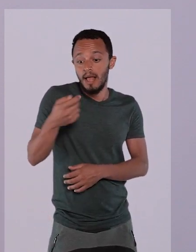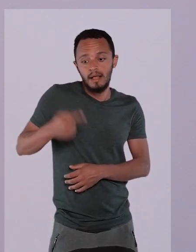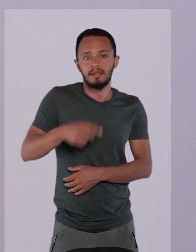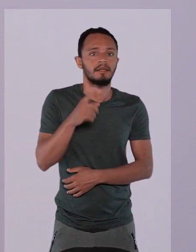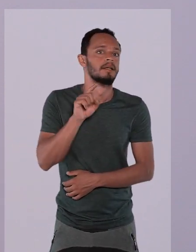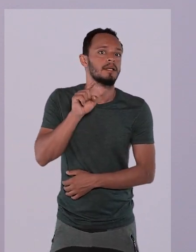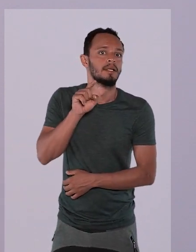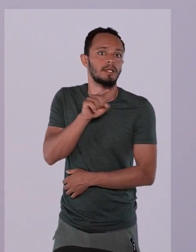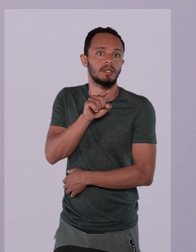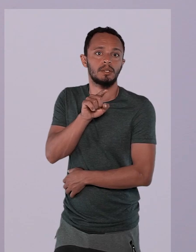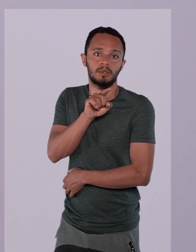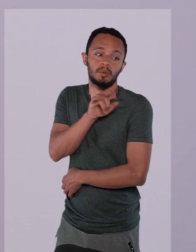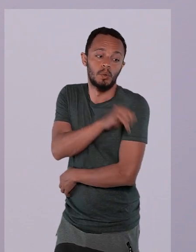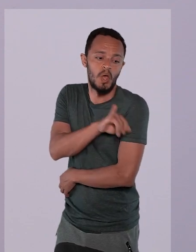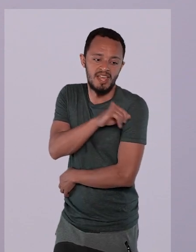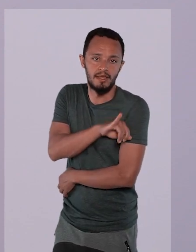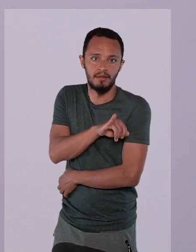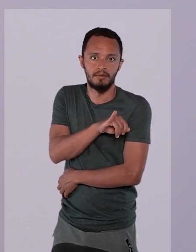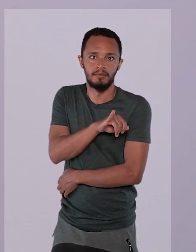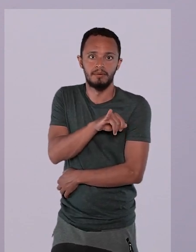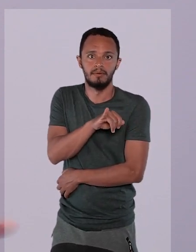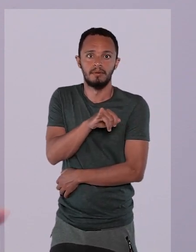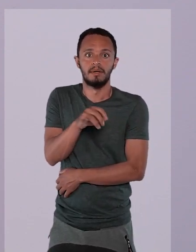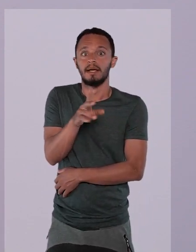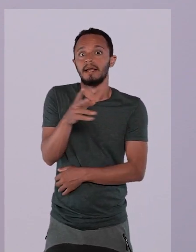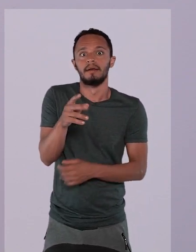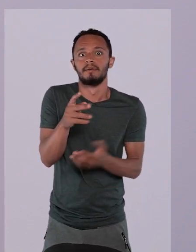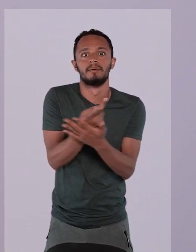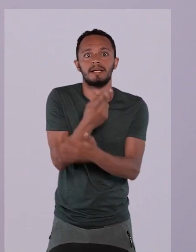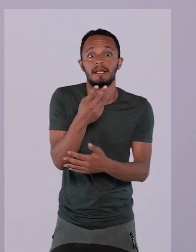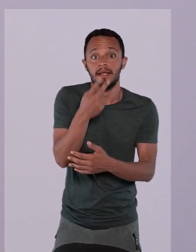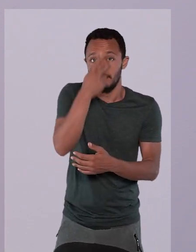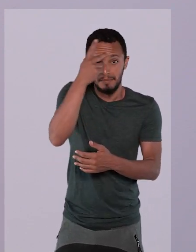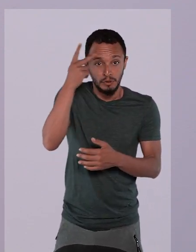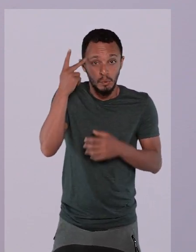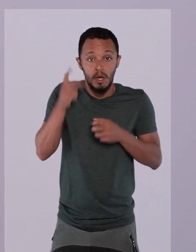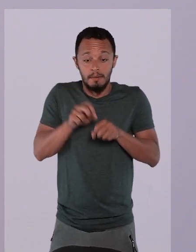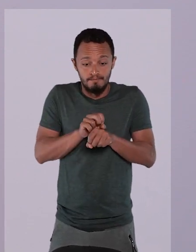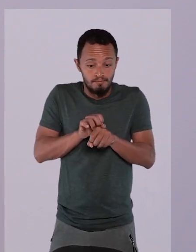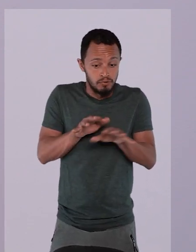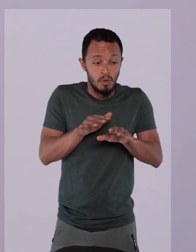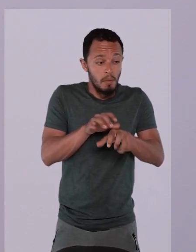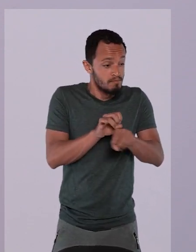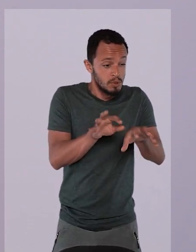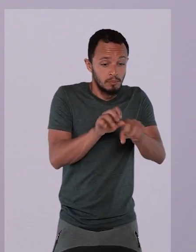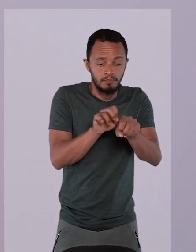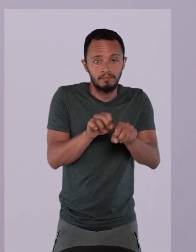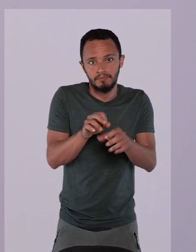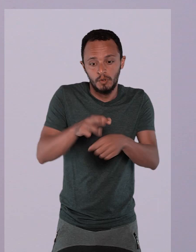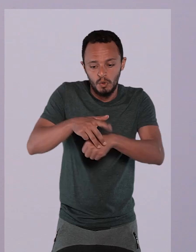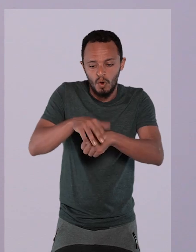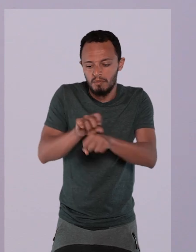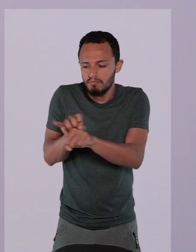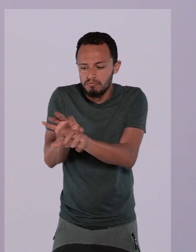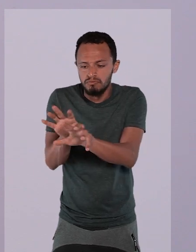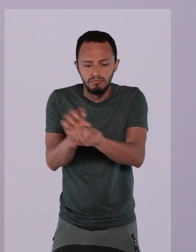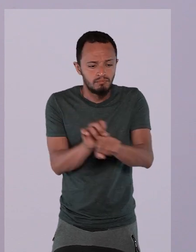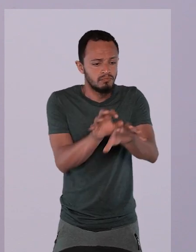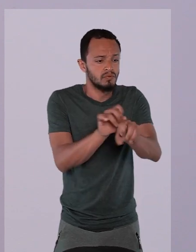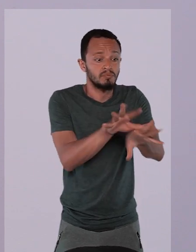as pessoas arrancando o assoalho das casas para fazer caixão. Né? Então, assim, isso está muito bem descrito no Chão de Ferro, né? Que é um